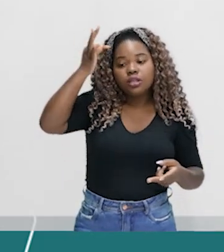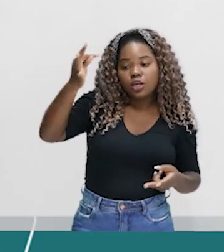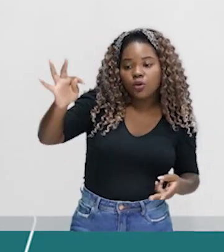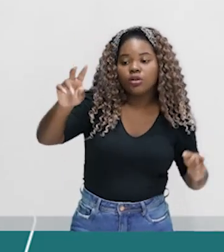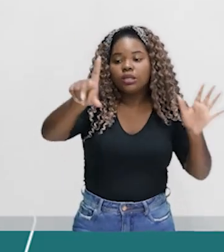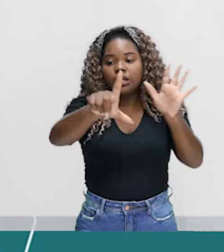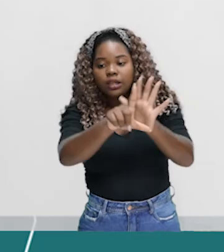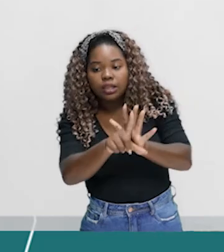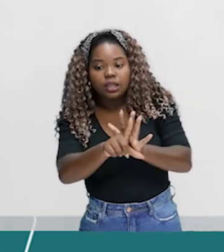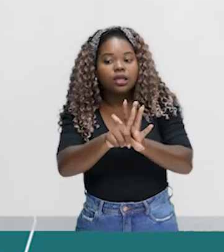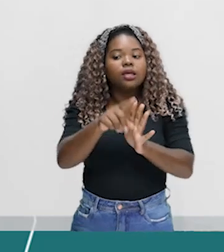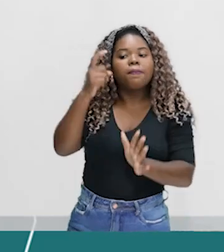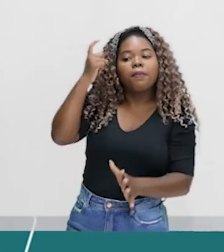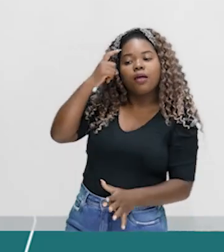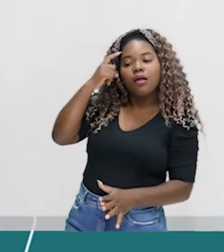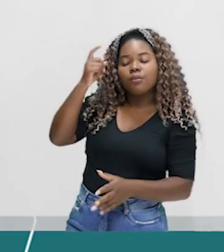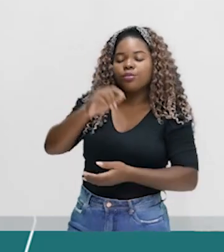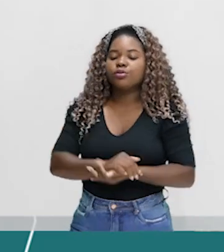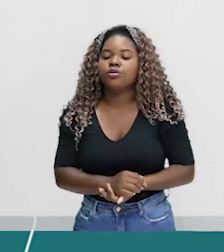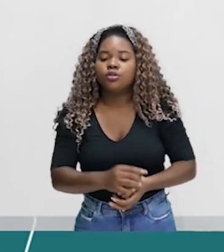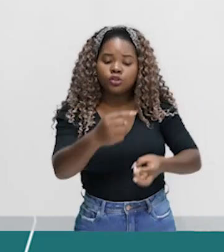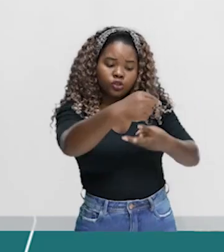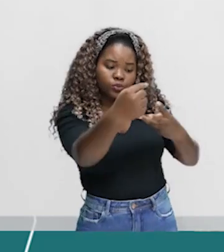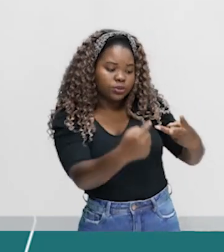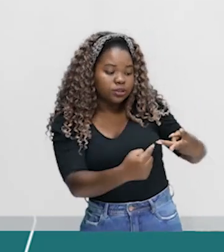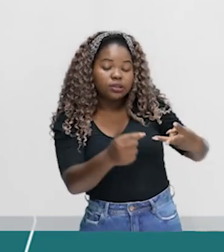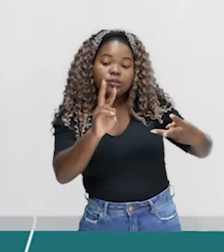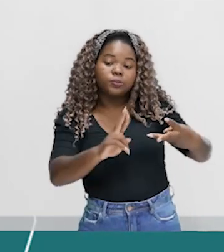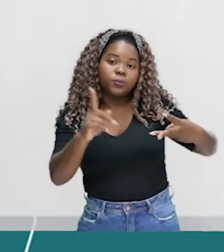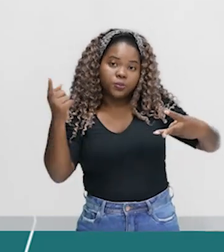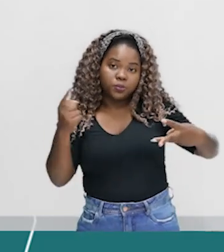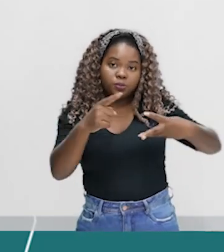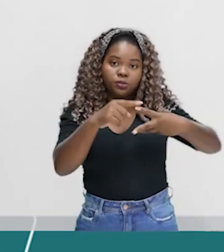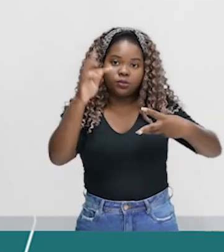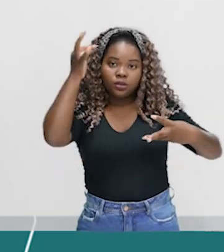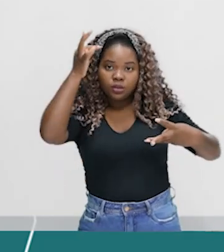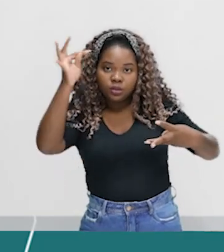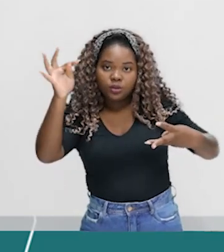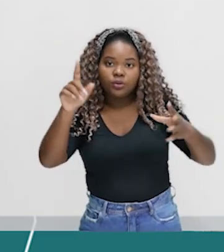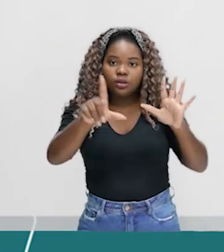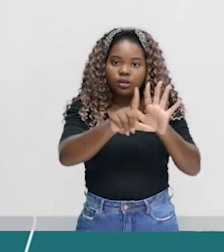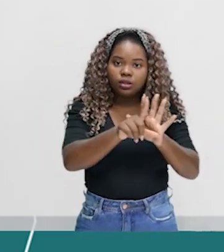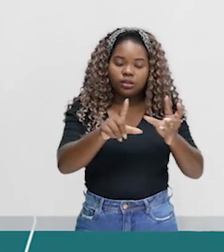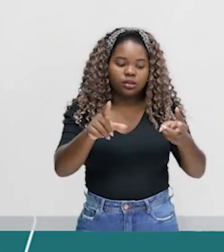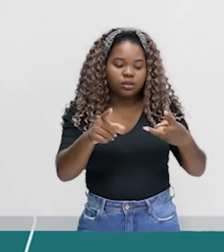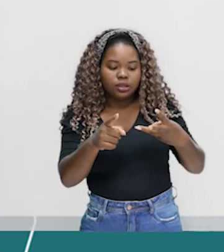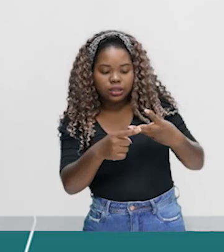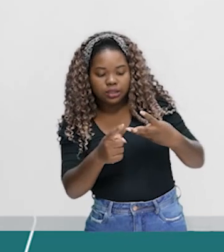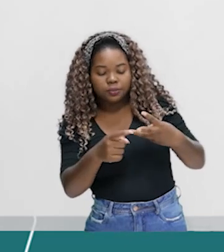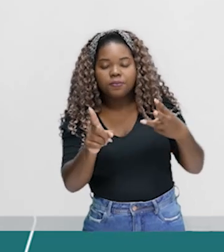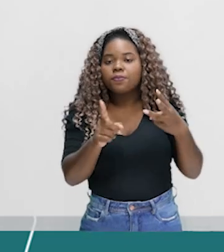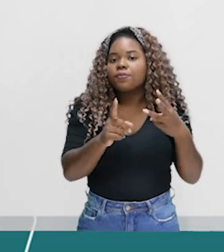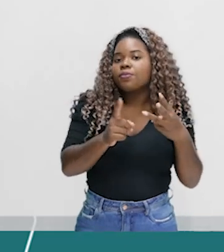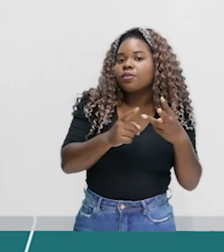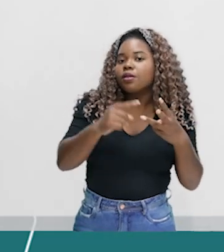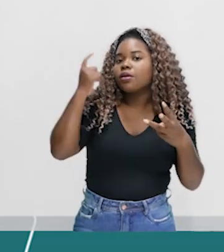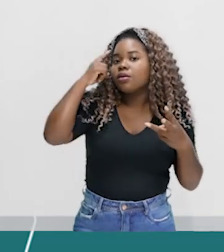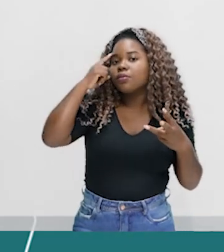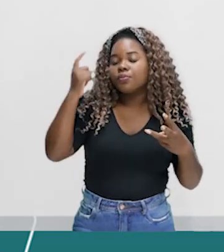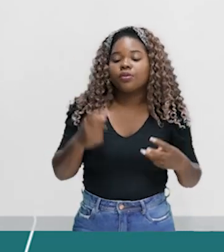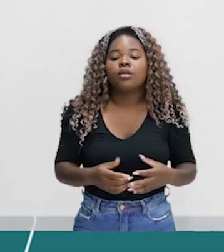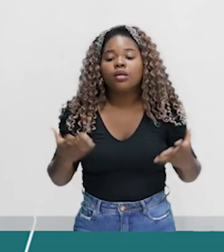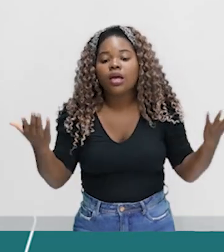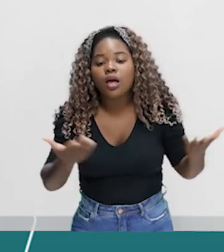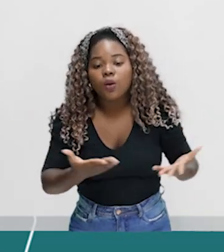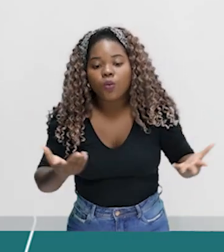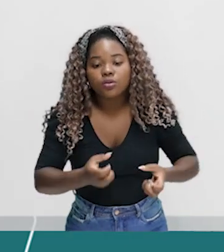e hipótese. São três coisas diferentes. E agora a gente vai falar que o Big Bang é uma